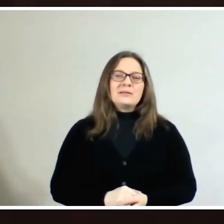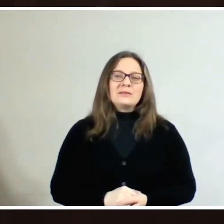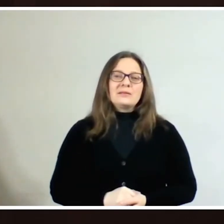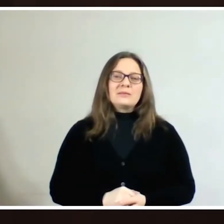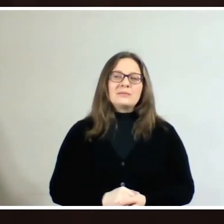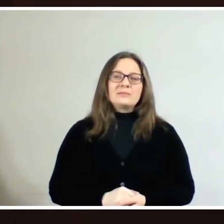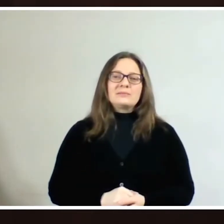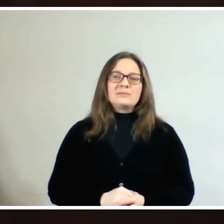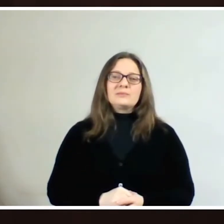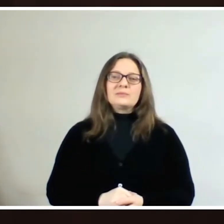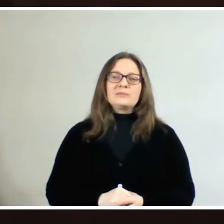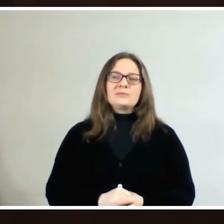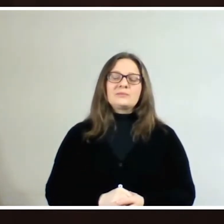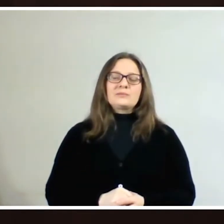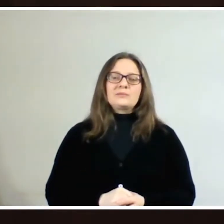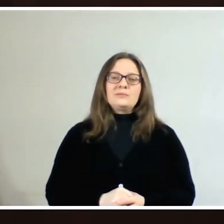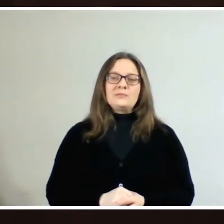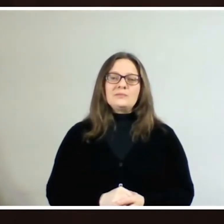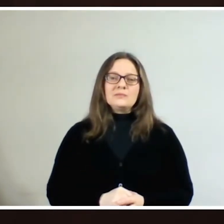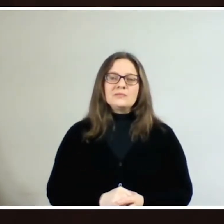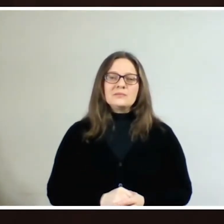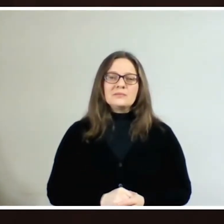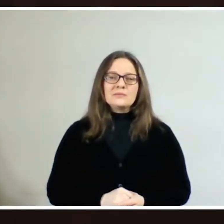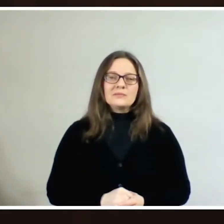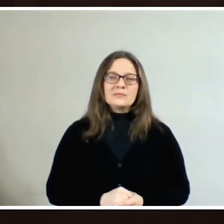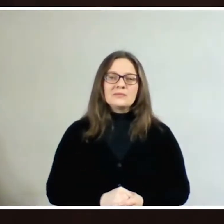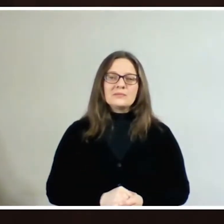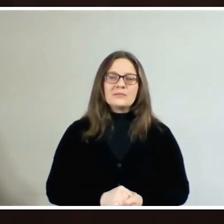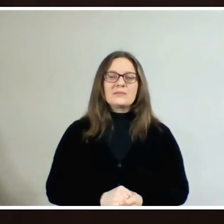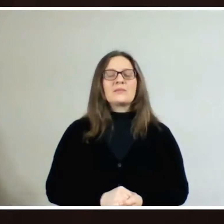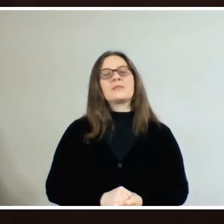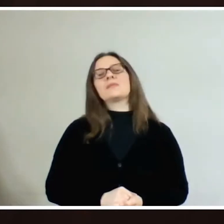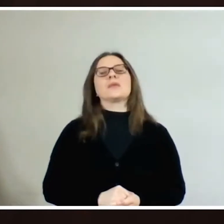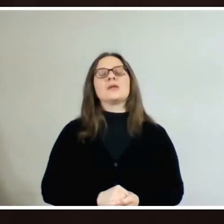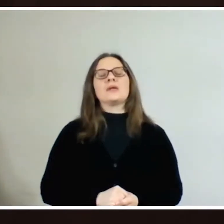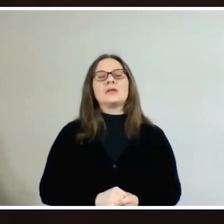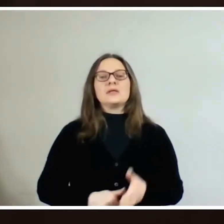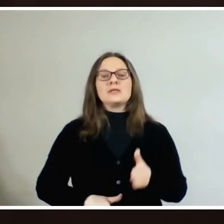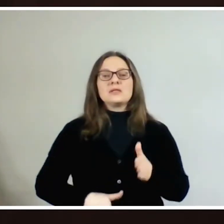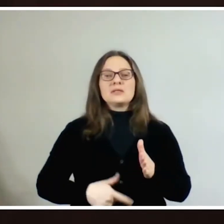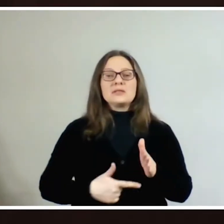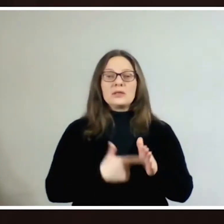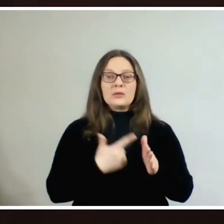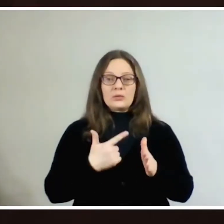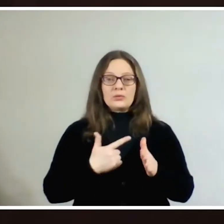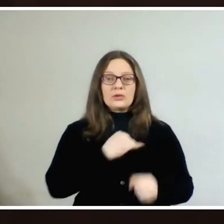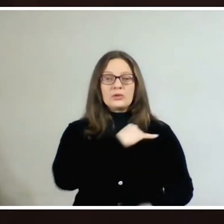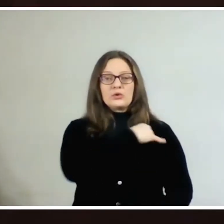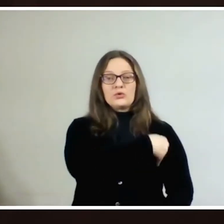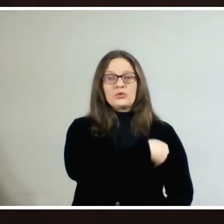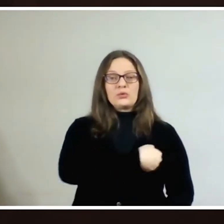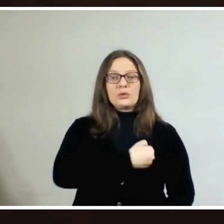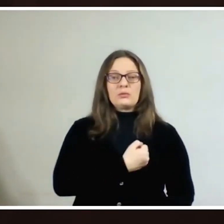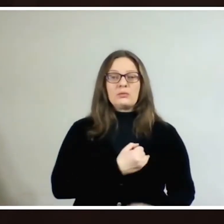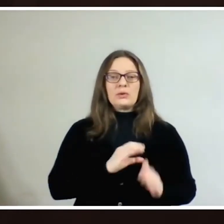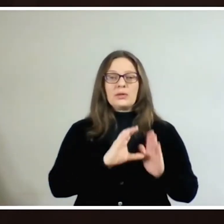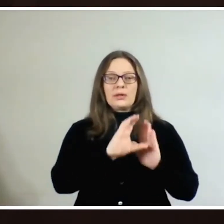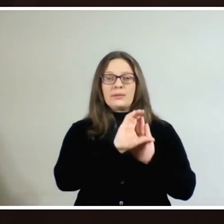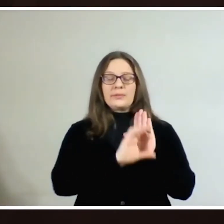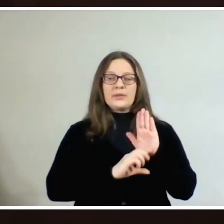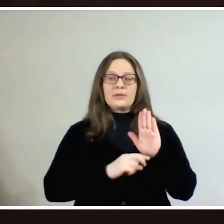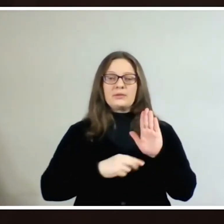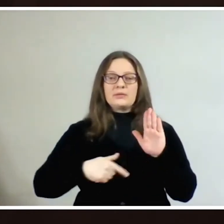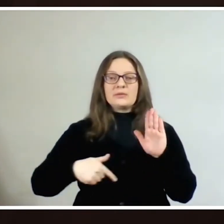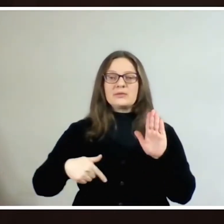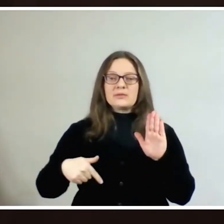Que João tinha em vista aqui, e também em 2 João 7. Dá uma olhada, 2 João 7. 2ª Epístola de João,